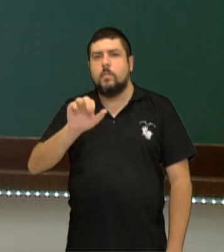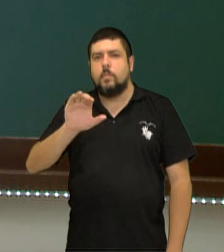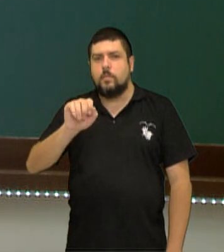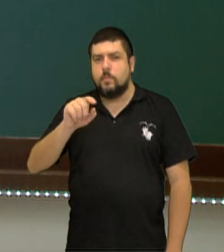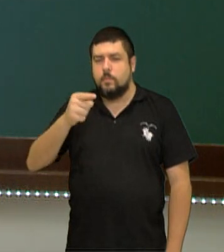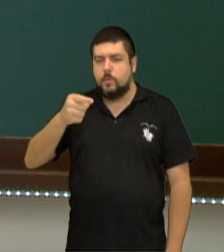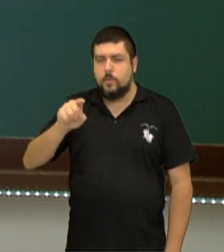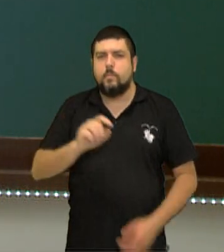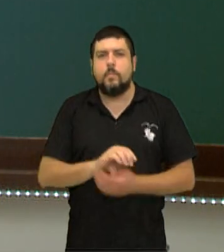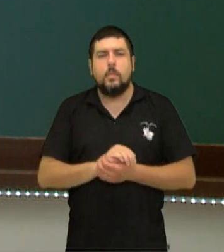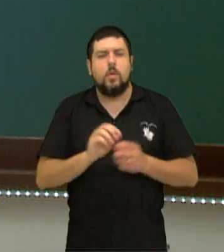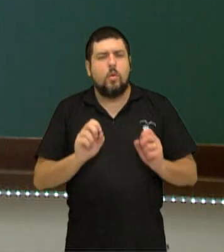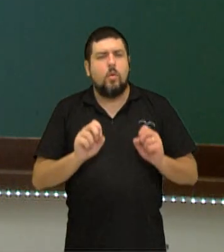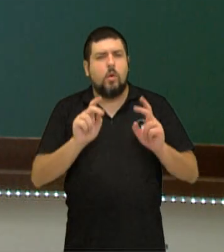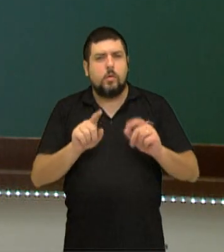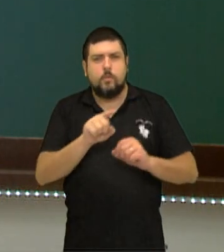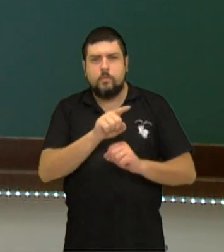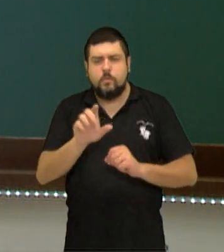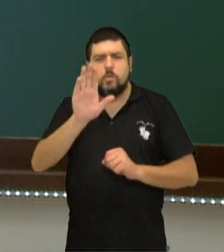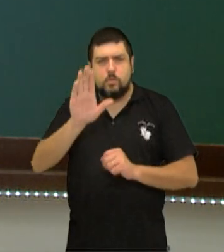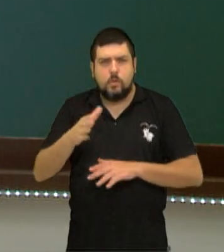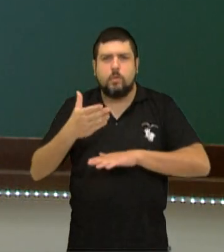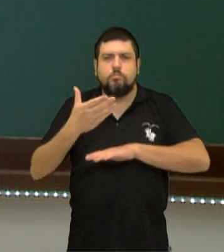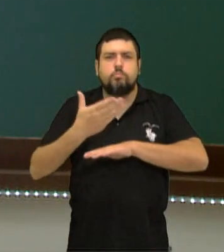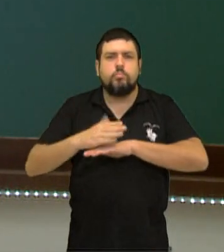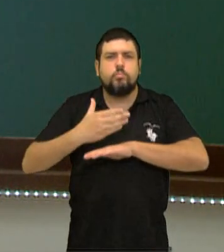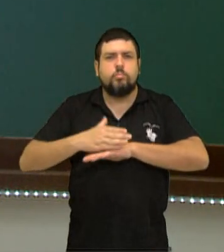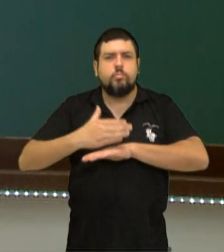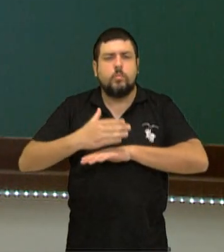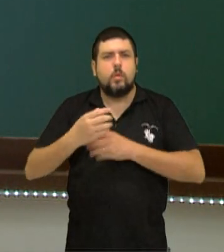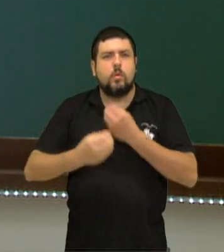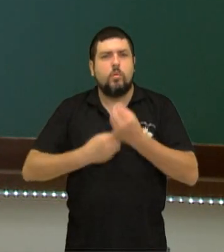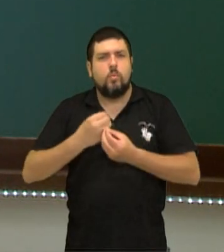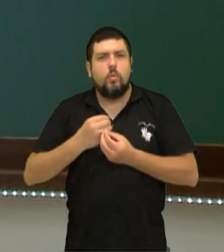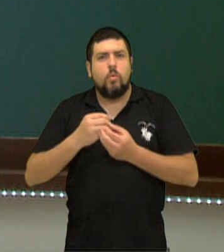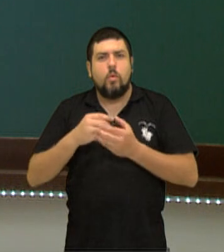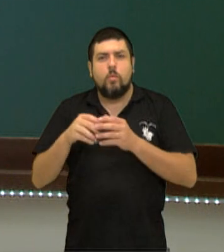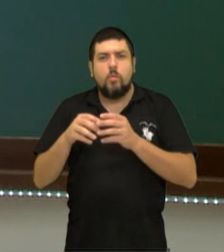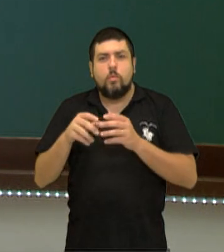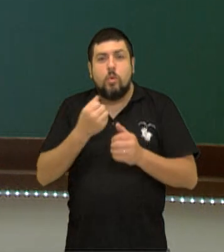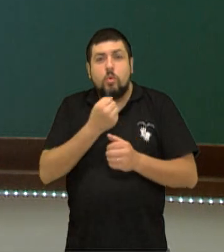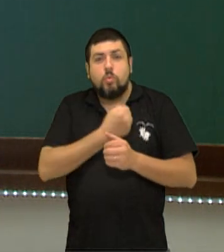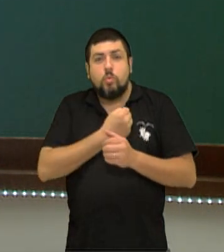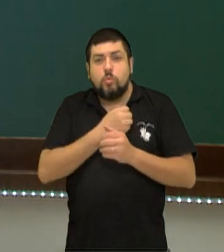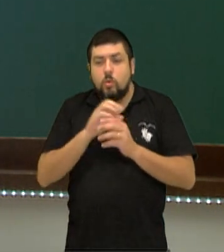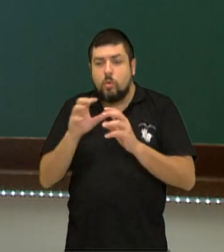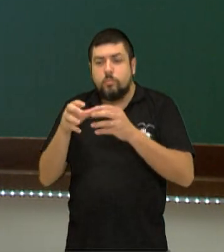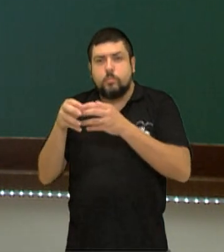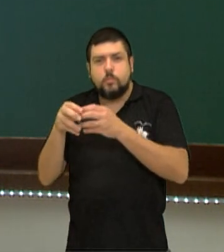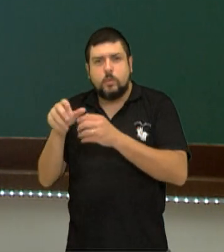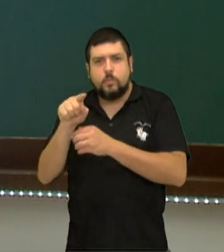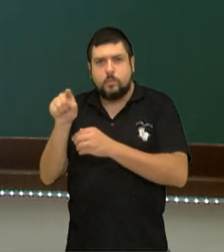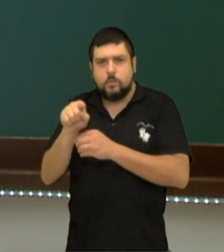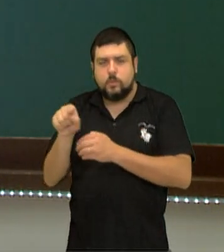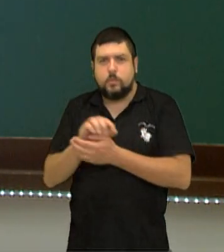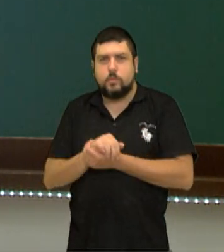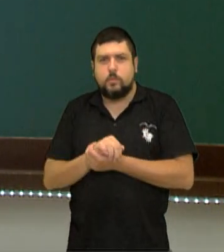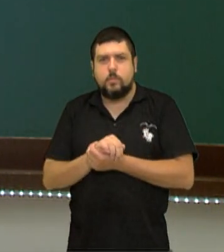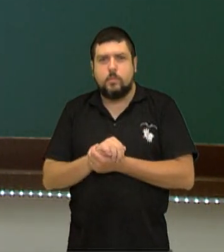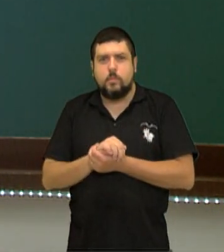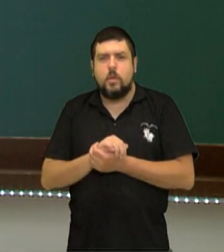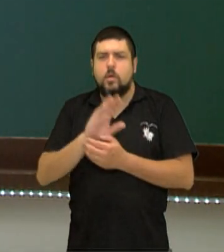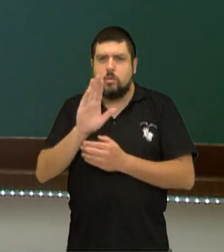já trabalharam com várias operações envolvendo os números inteiros. Vocês já trabalharam com adição,